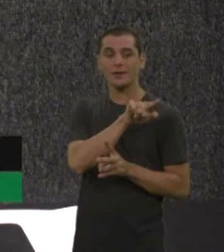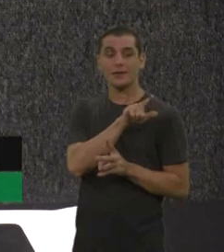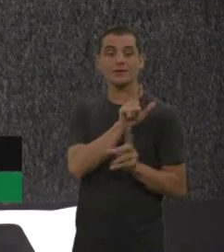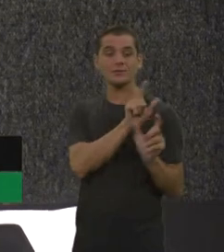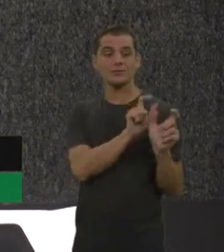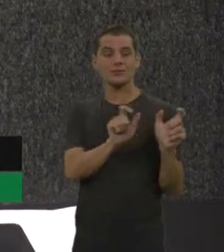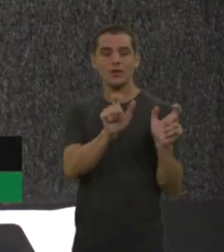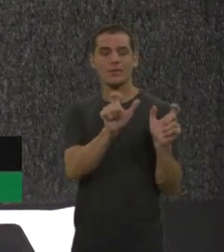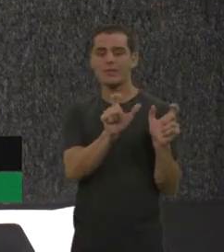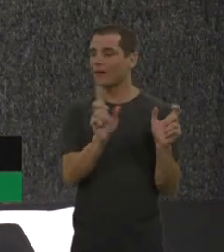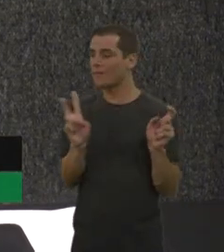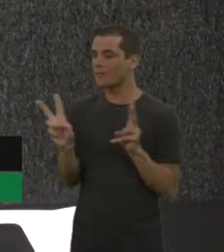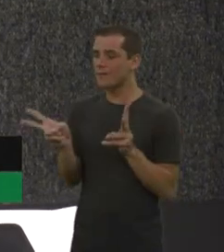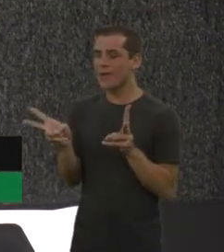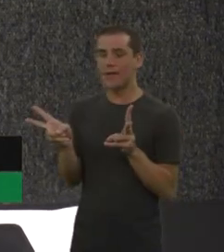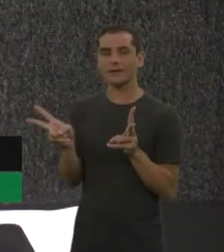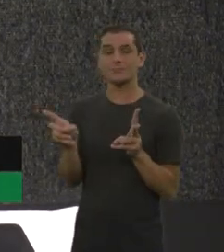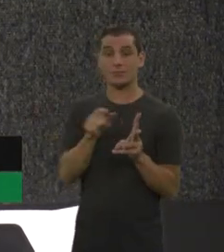tenho